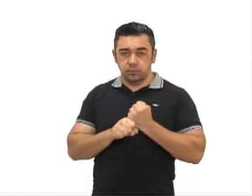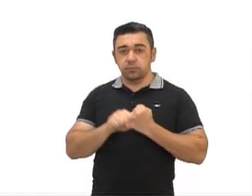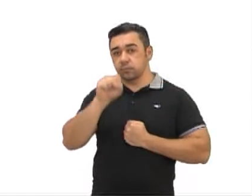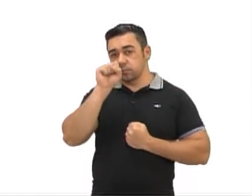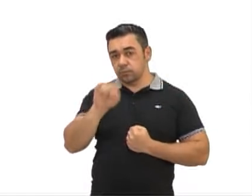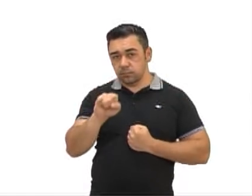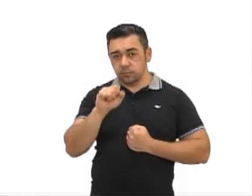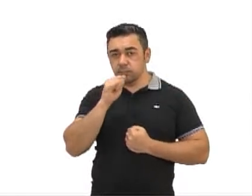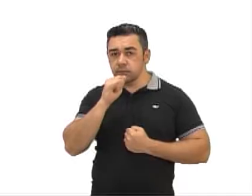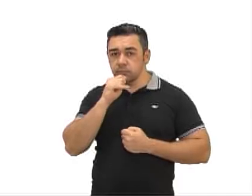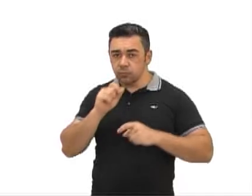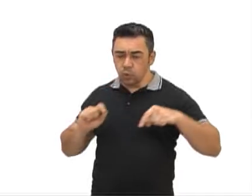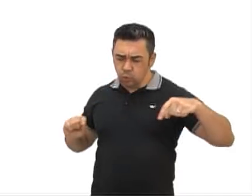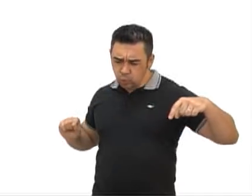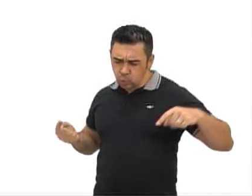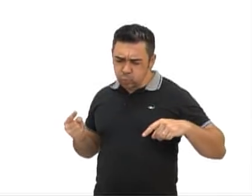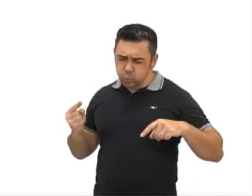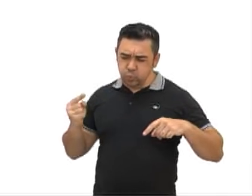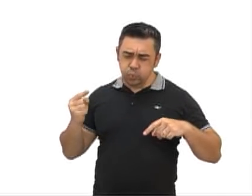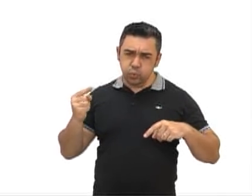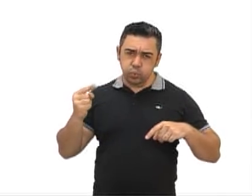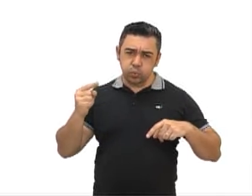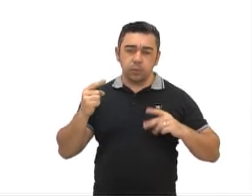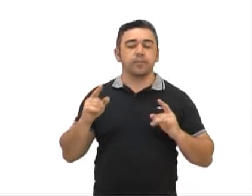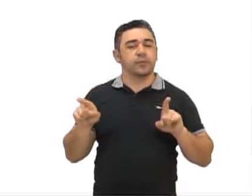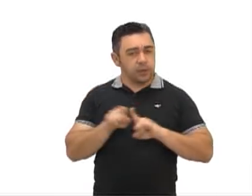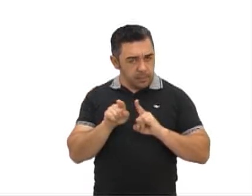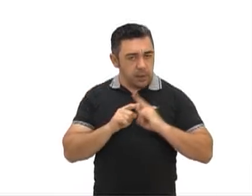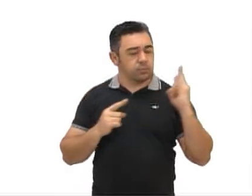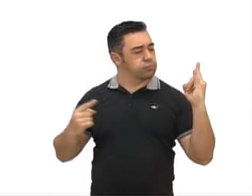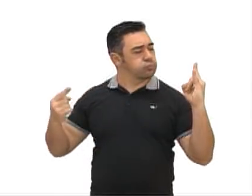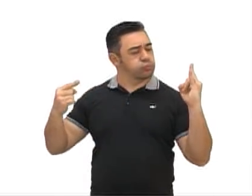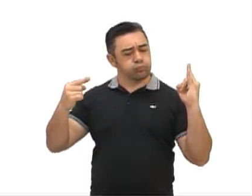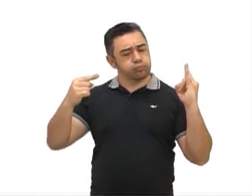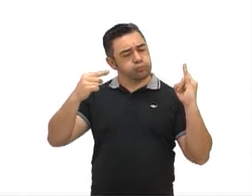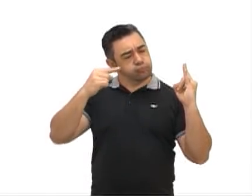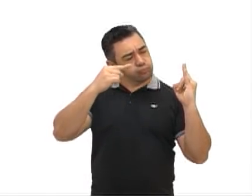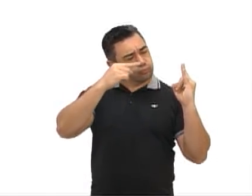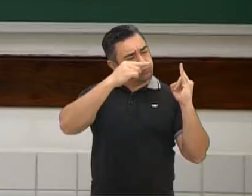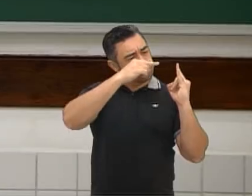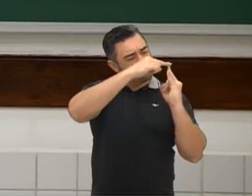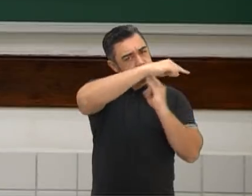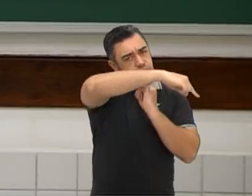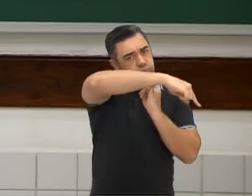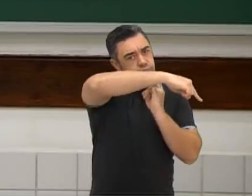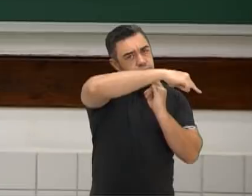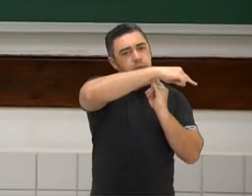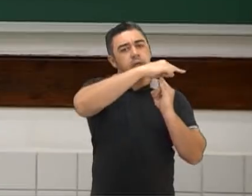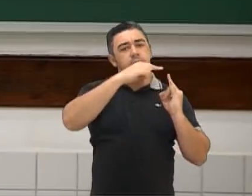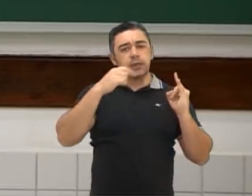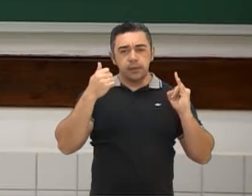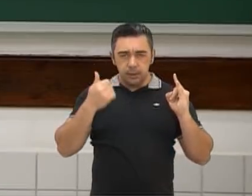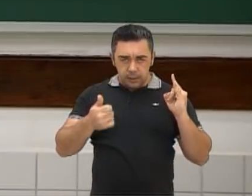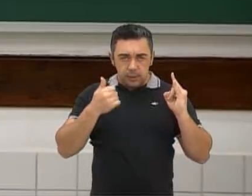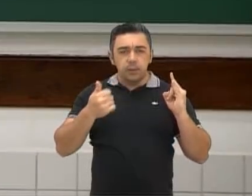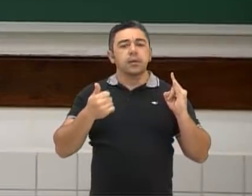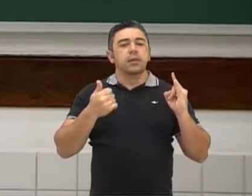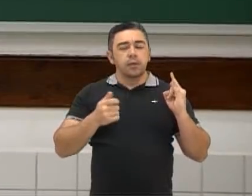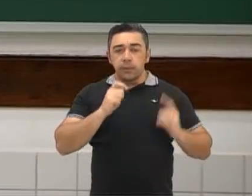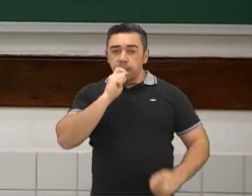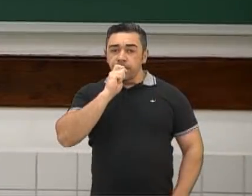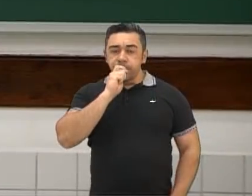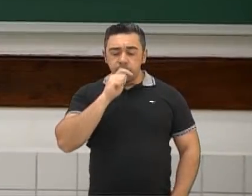se o chute, ou se a bola, passar também pelos postes lá do H. Tá? Então, se o juiz marcou